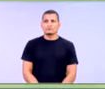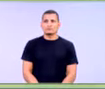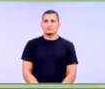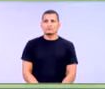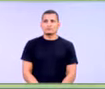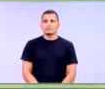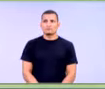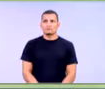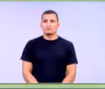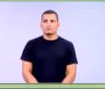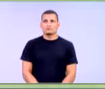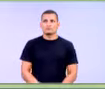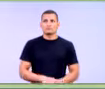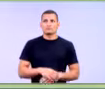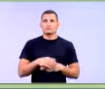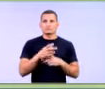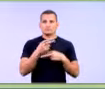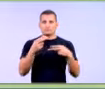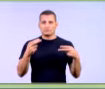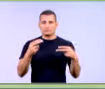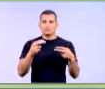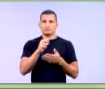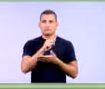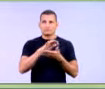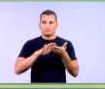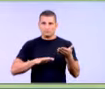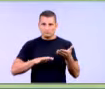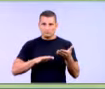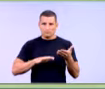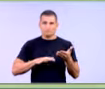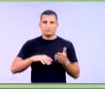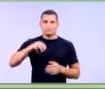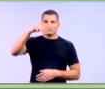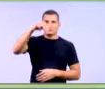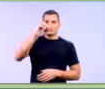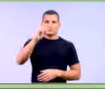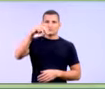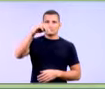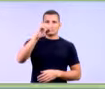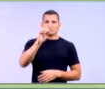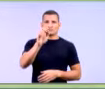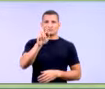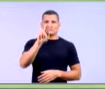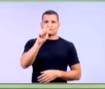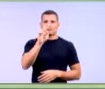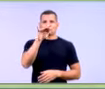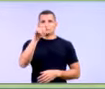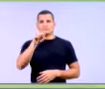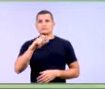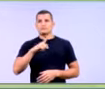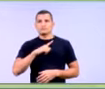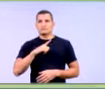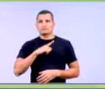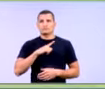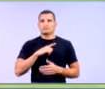Os elementos textuais de uma monografia, nós temos aqui referencial